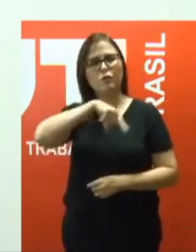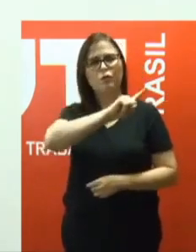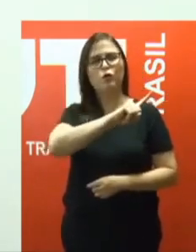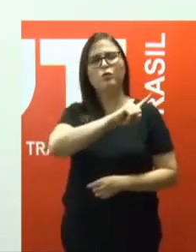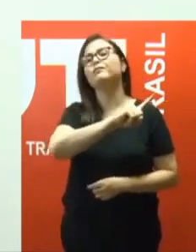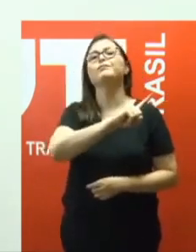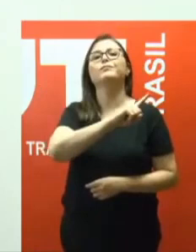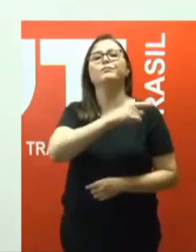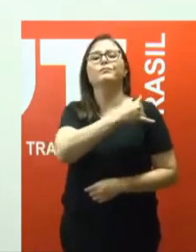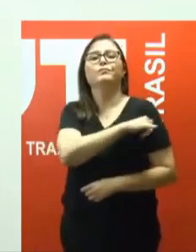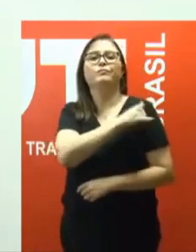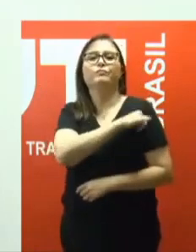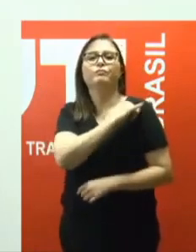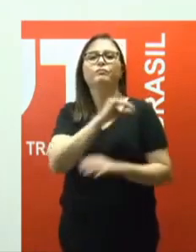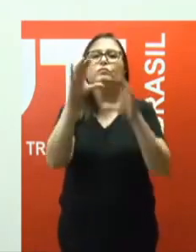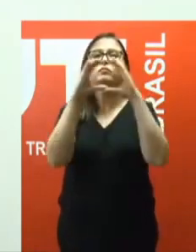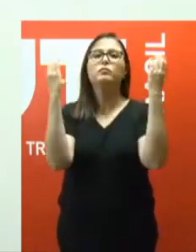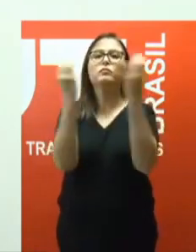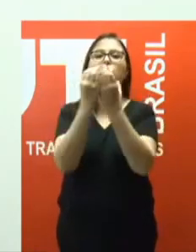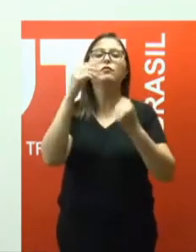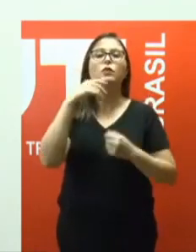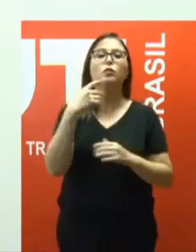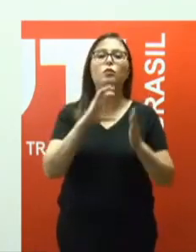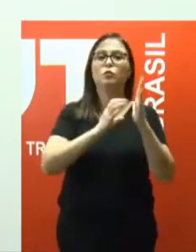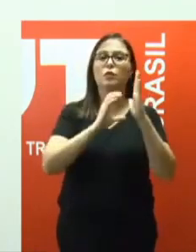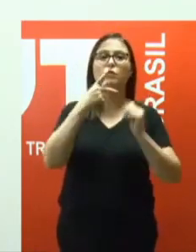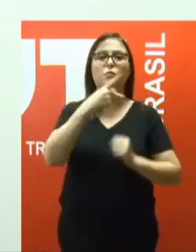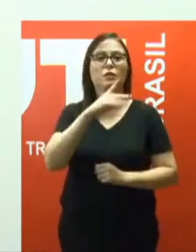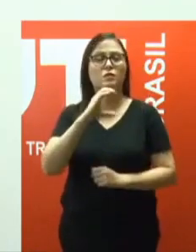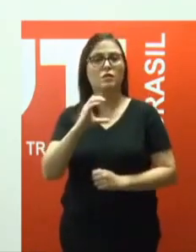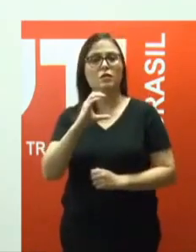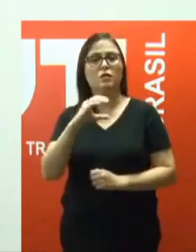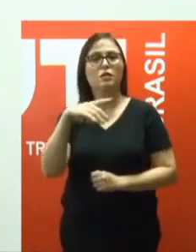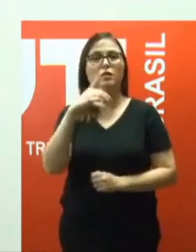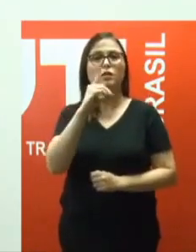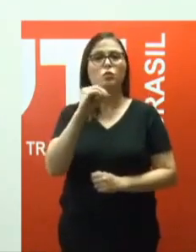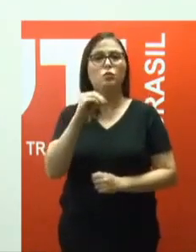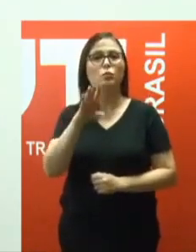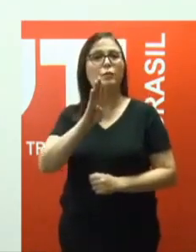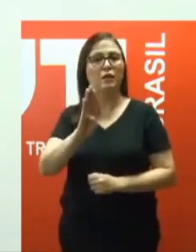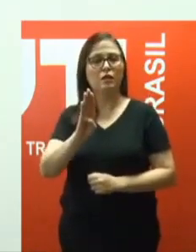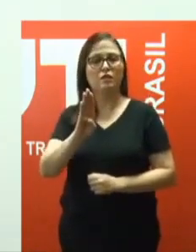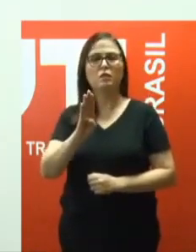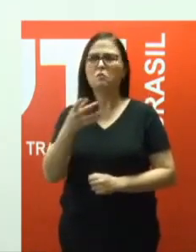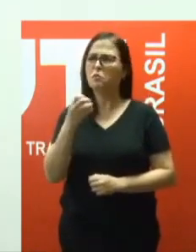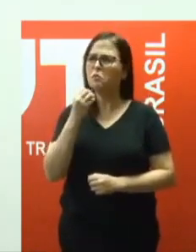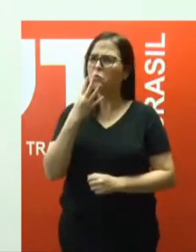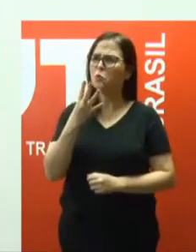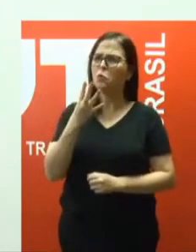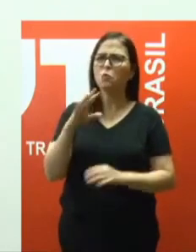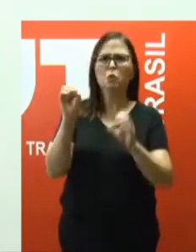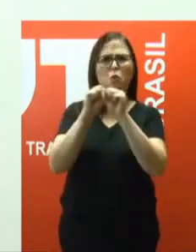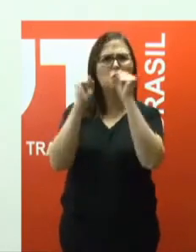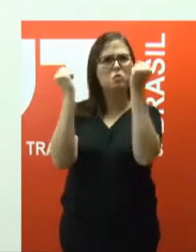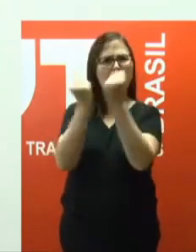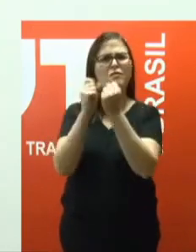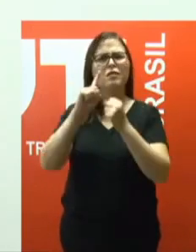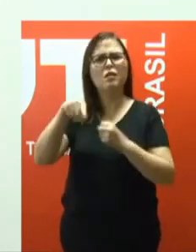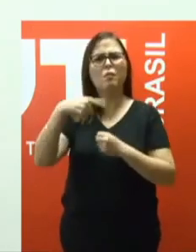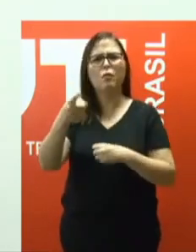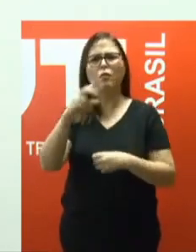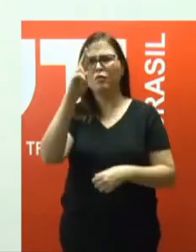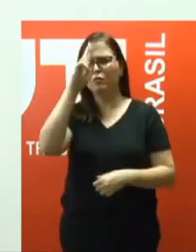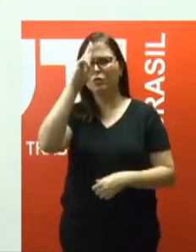o congresso do PCdoB, o festival deles, que eu achei que foi muito bom. Depois nós fomos almoçar